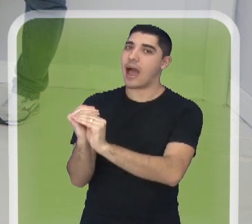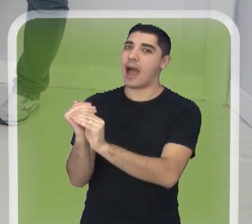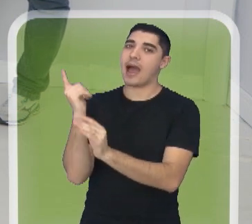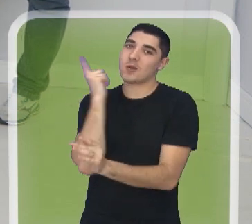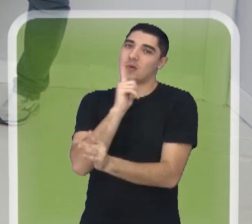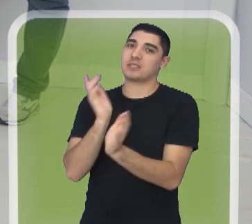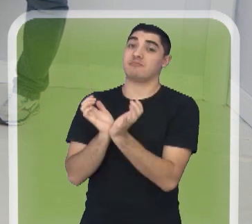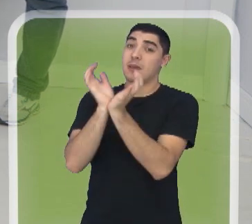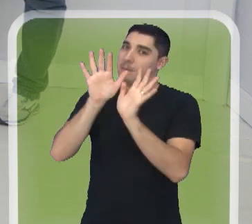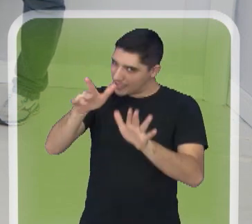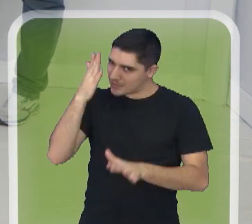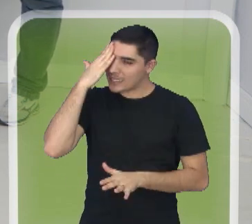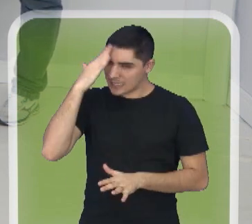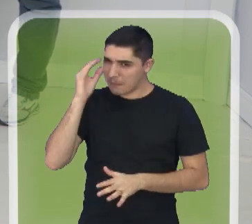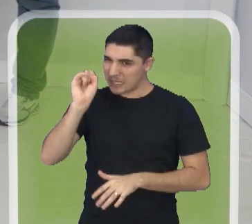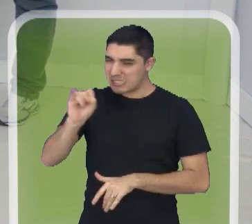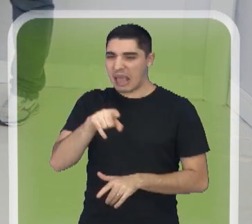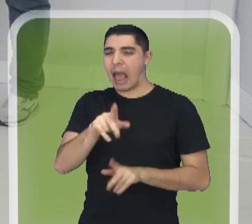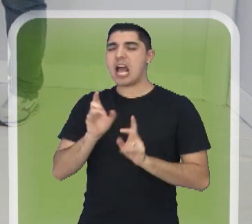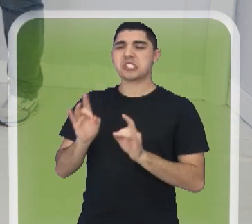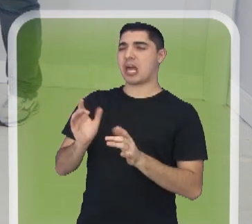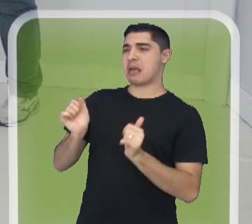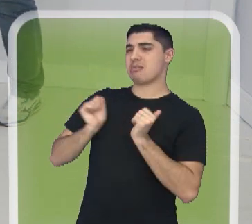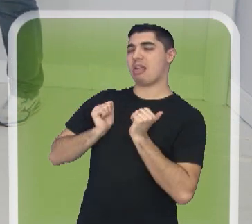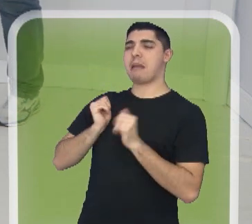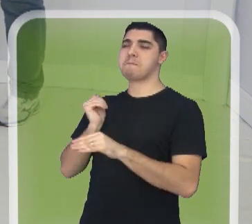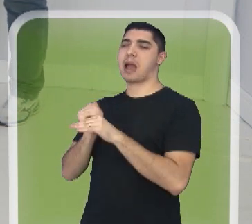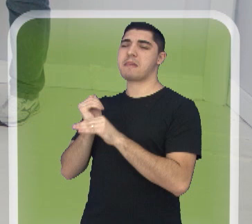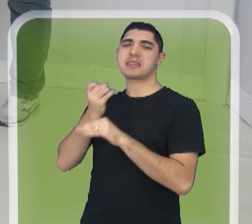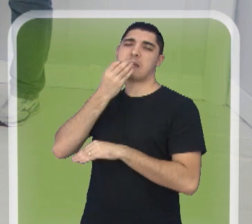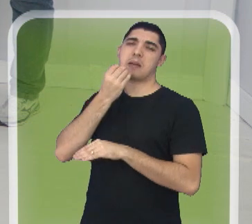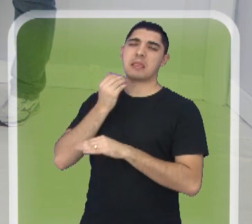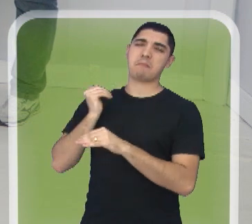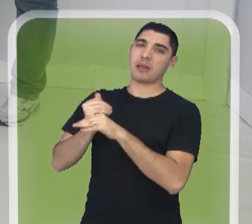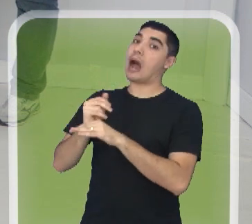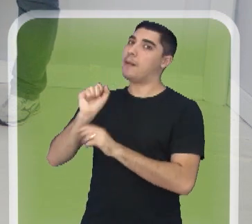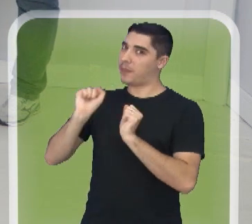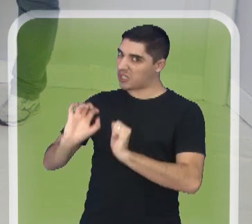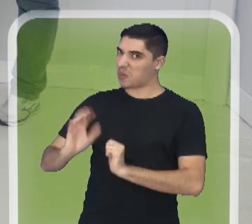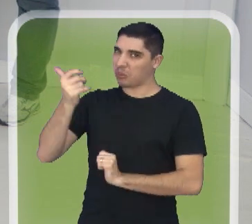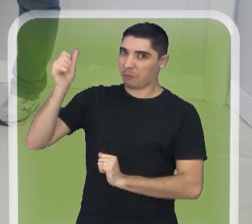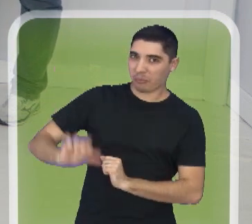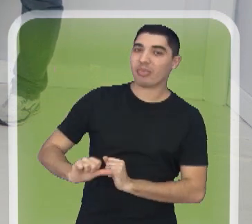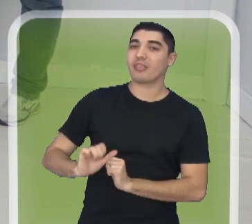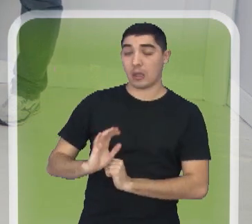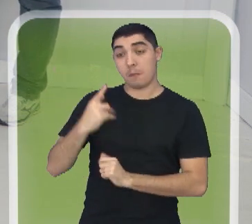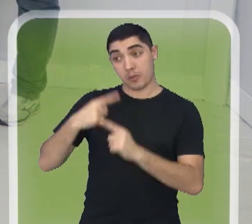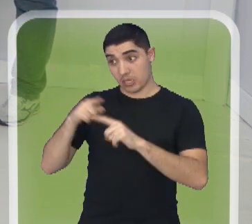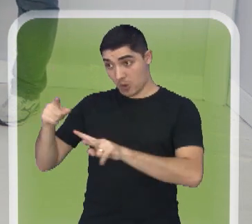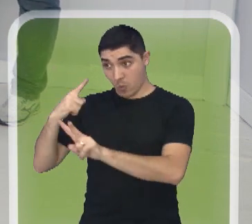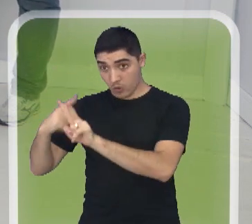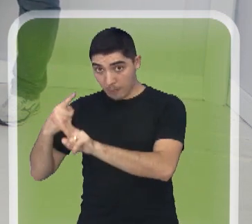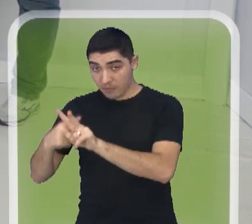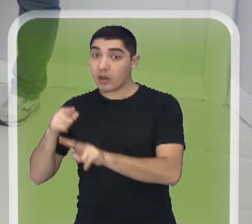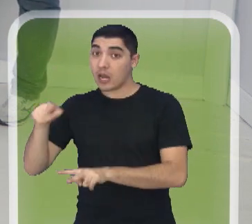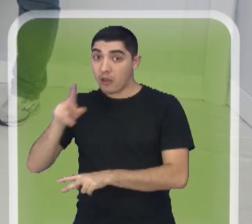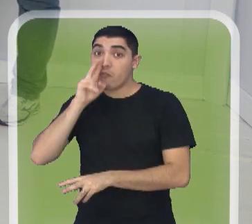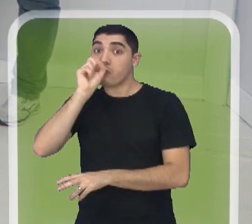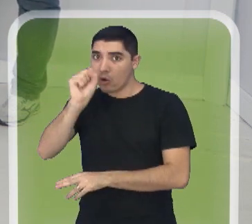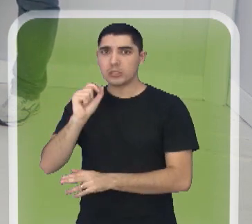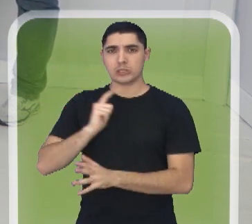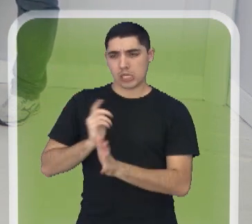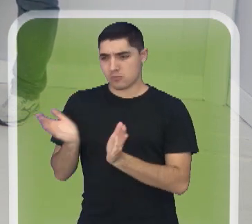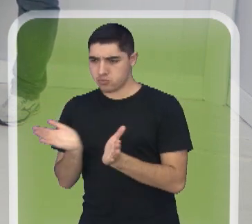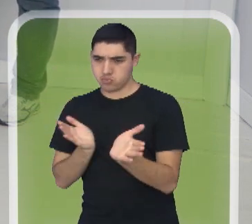tem que fazer um esquema aí para não deixar os caras avançarem, até porque o Capivariano é um time que tem volume de jogo.